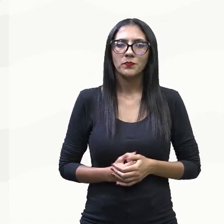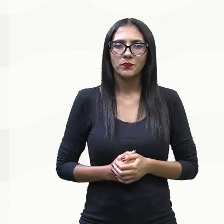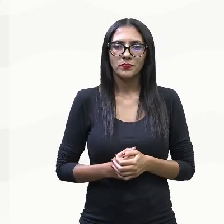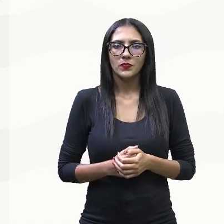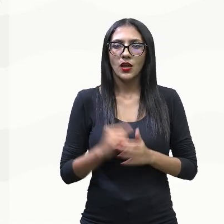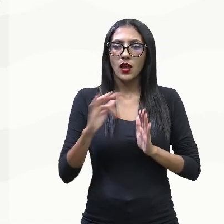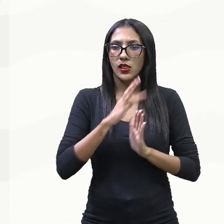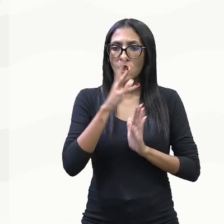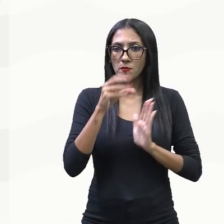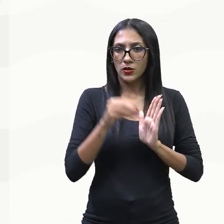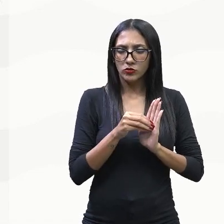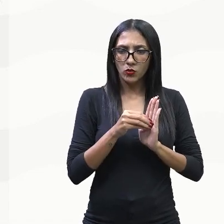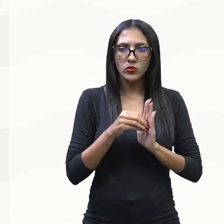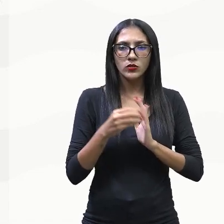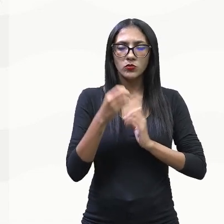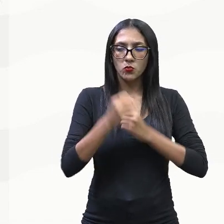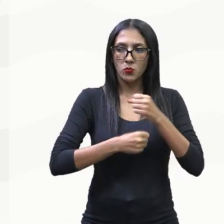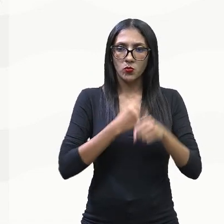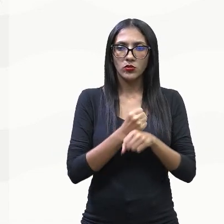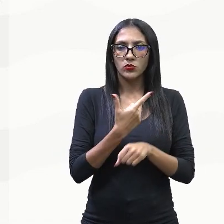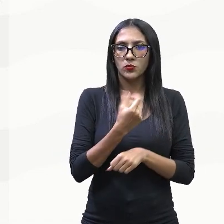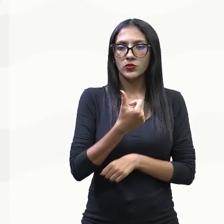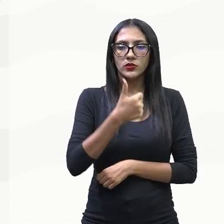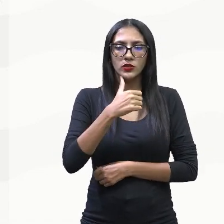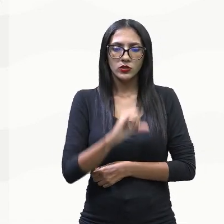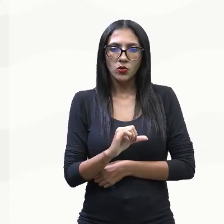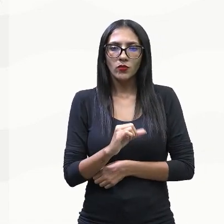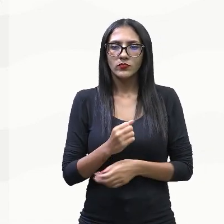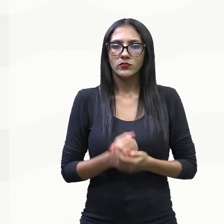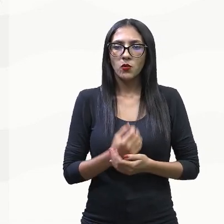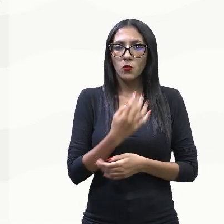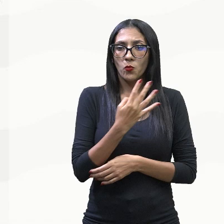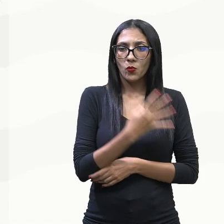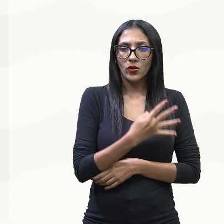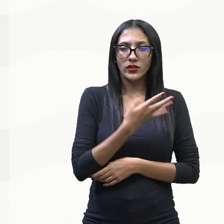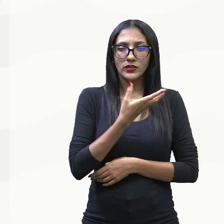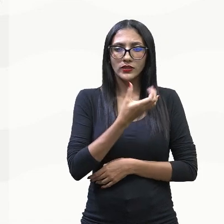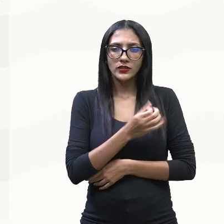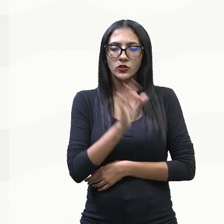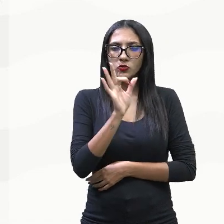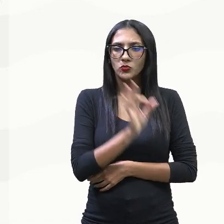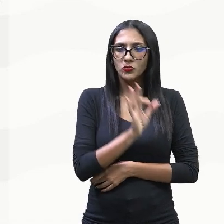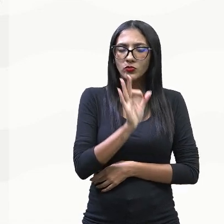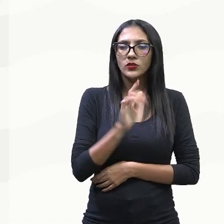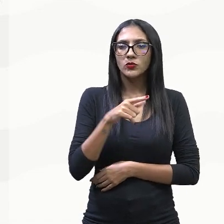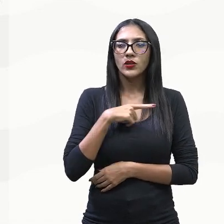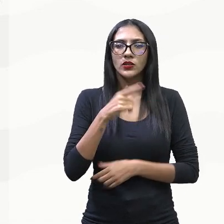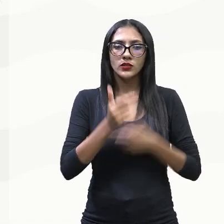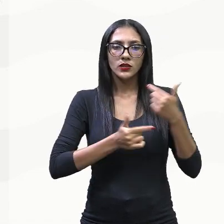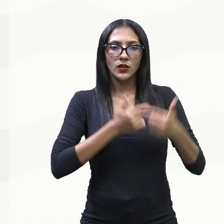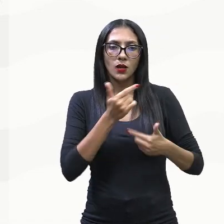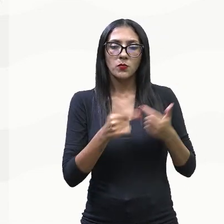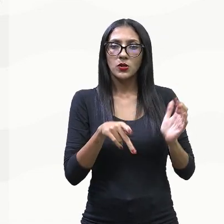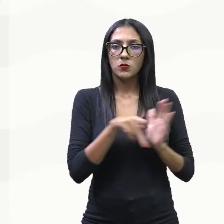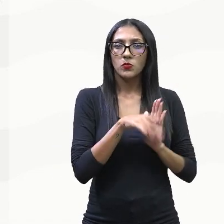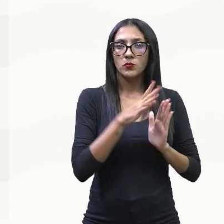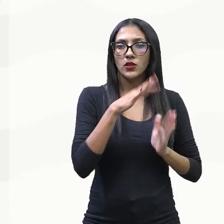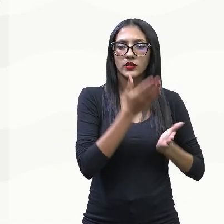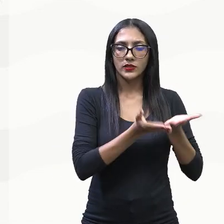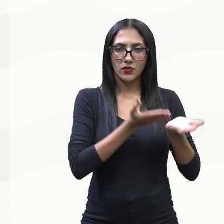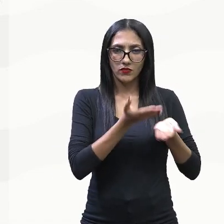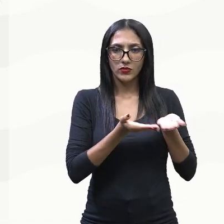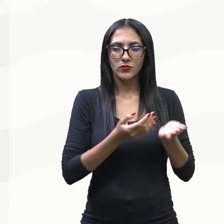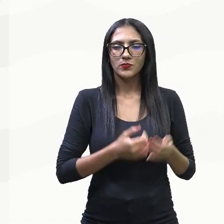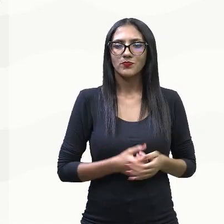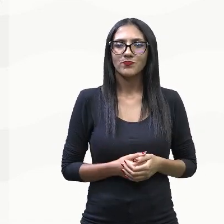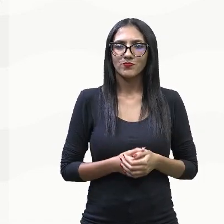Legal em 2019, cerca de 46% trabalhavam no setor de serviços. Aí no